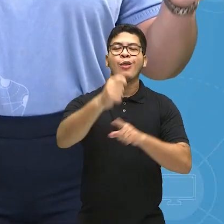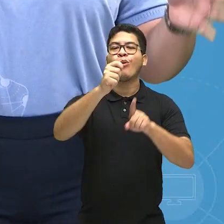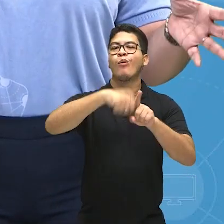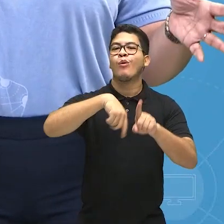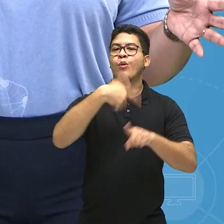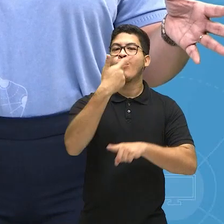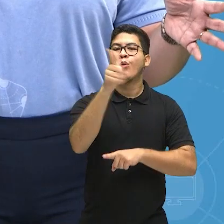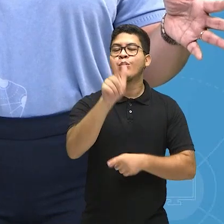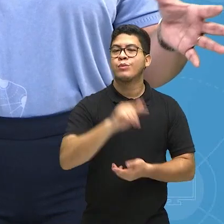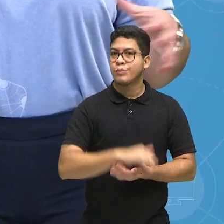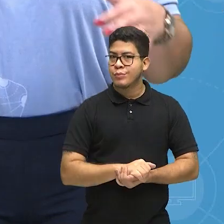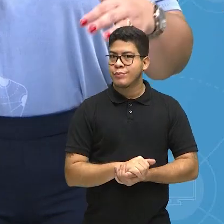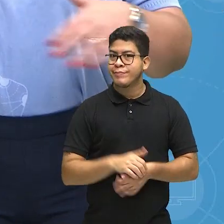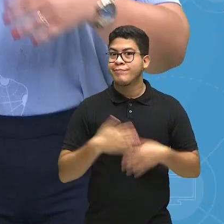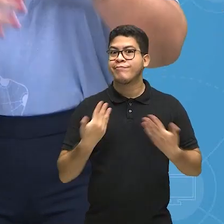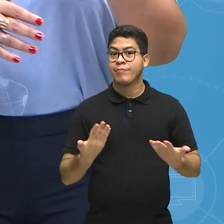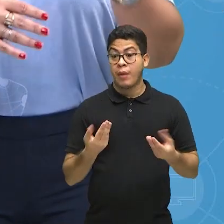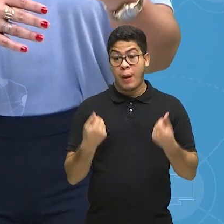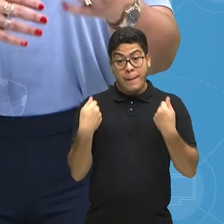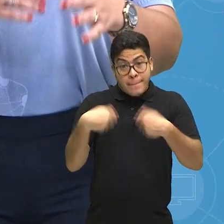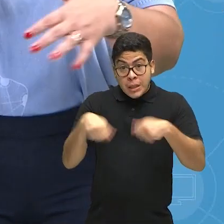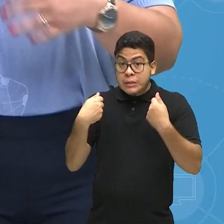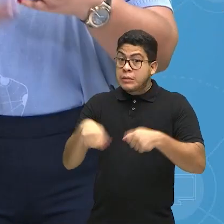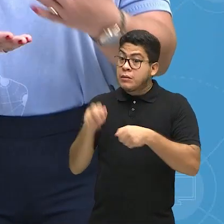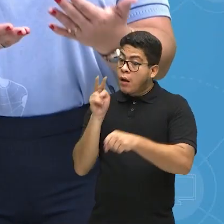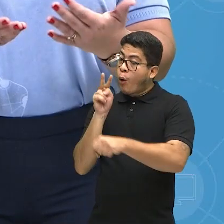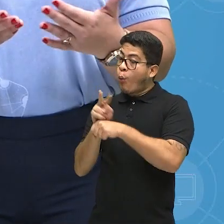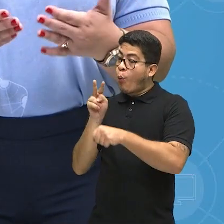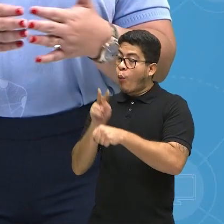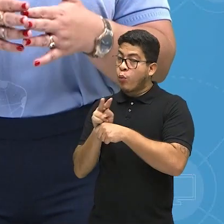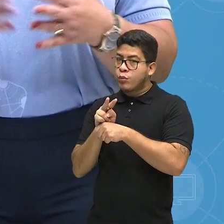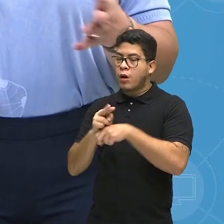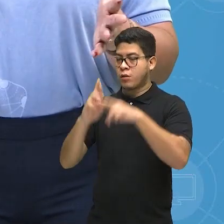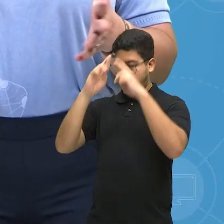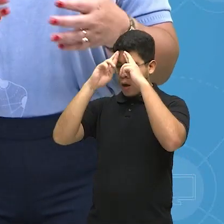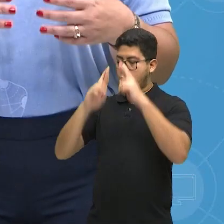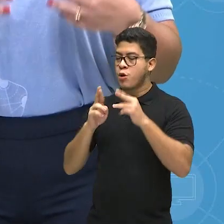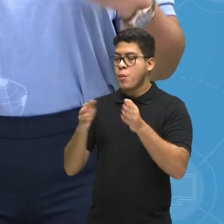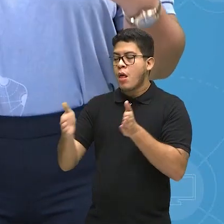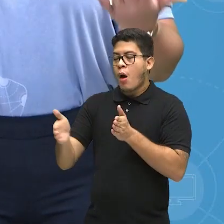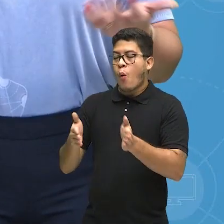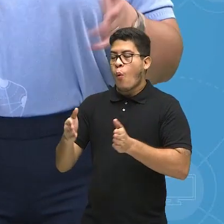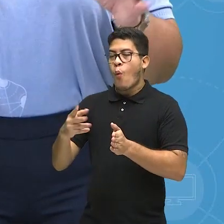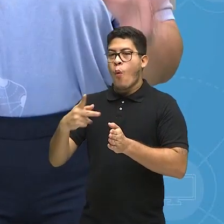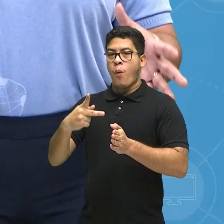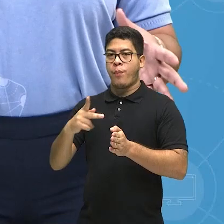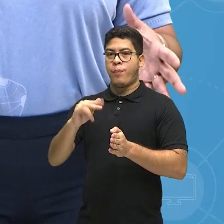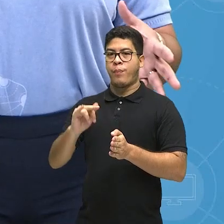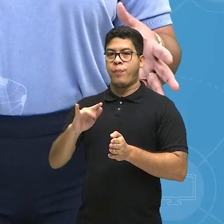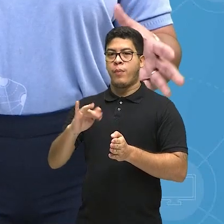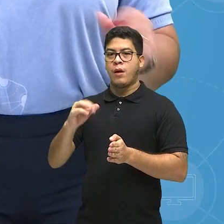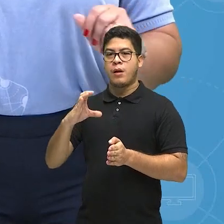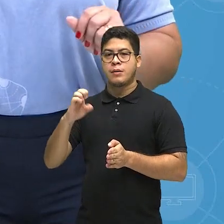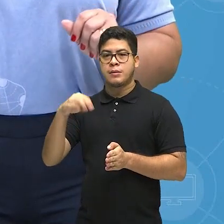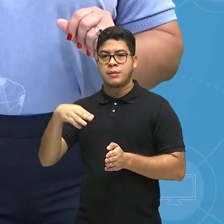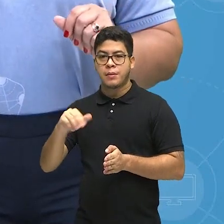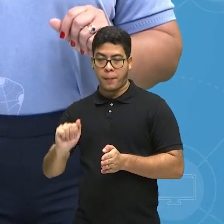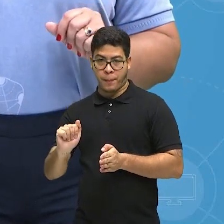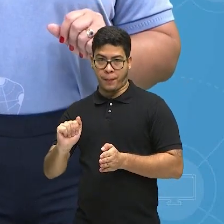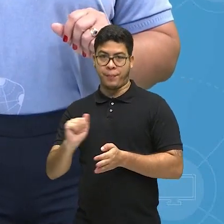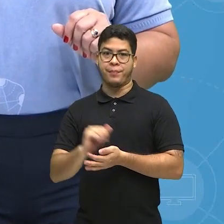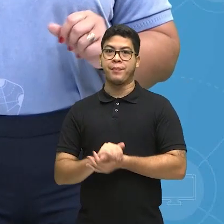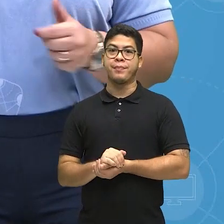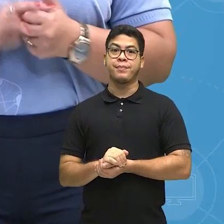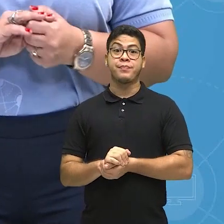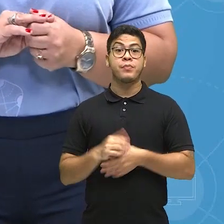respeita esse momento de reprodução, a gente causa aí um impacto ambiental, provocando aí extinção até de algumas espécies.